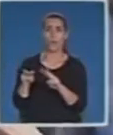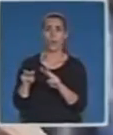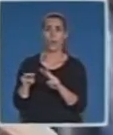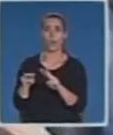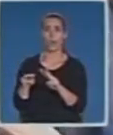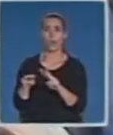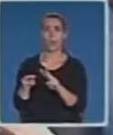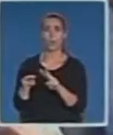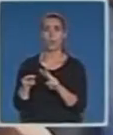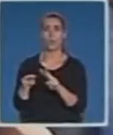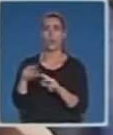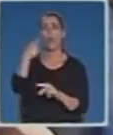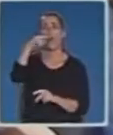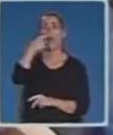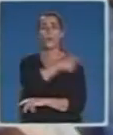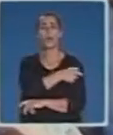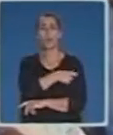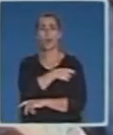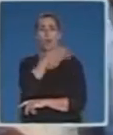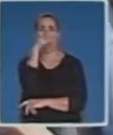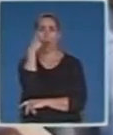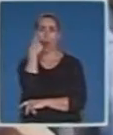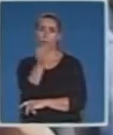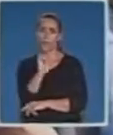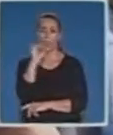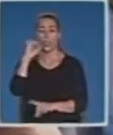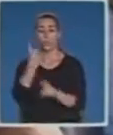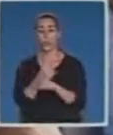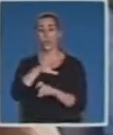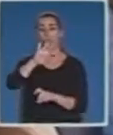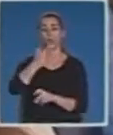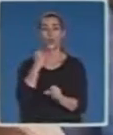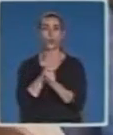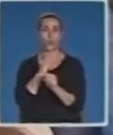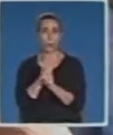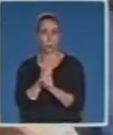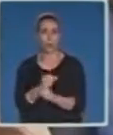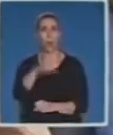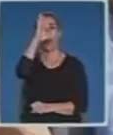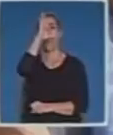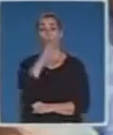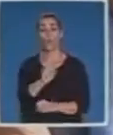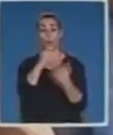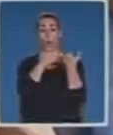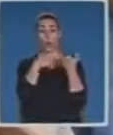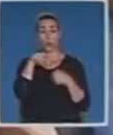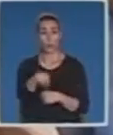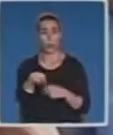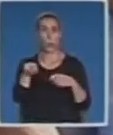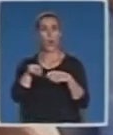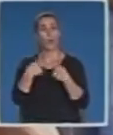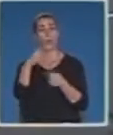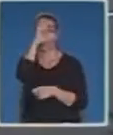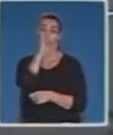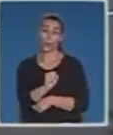há uma entidade que não vê. É a Inspeção Regional do Trabalho. O Governo que a tutela e o partido que suporta ao